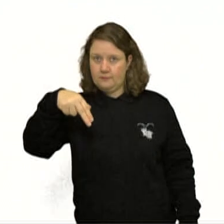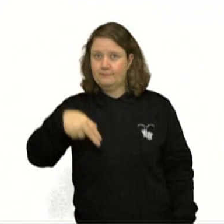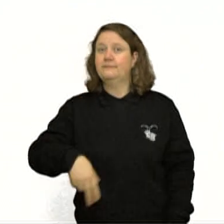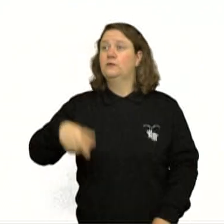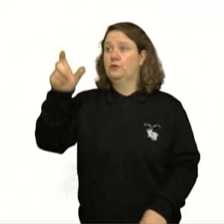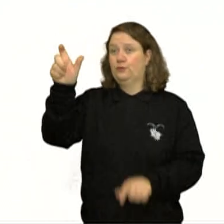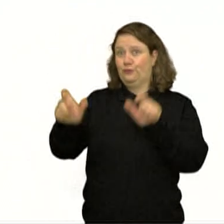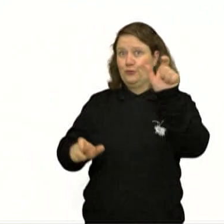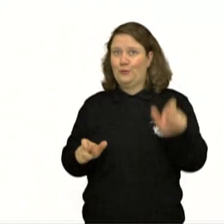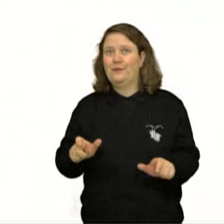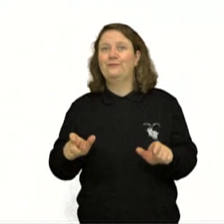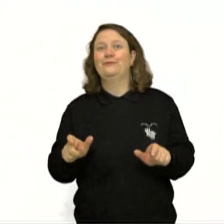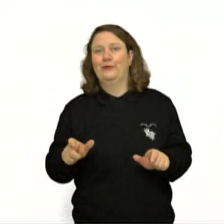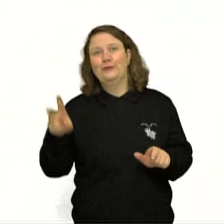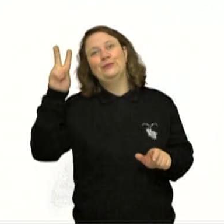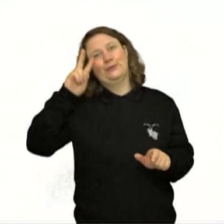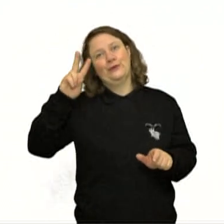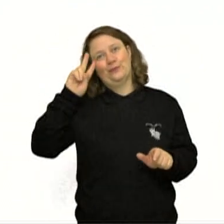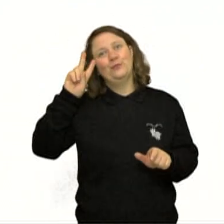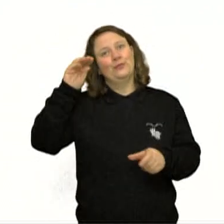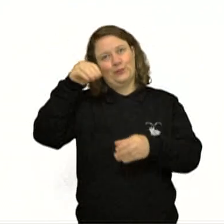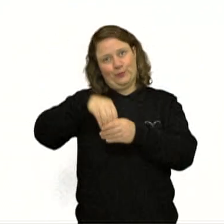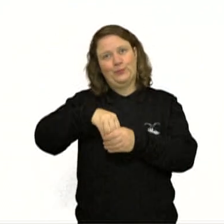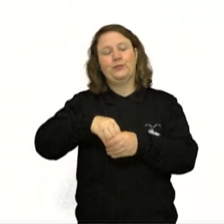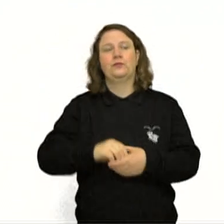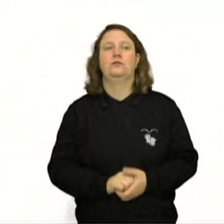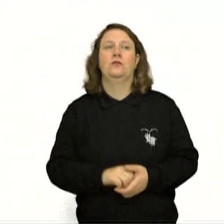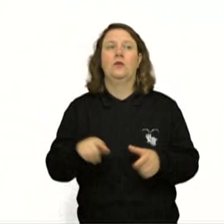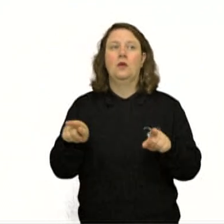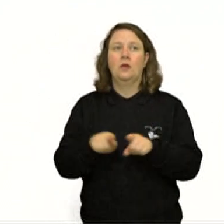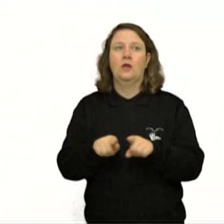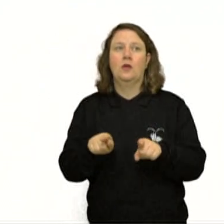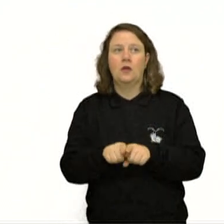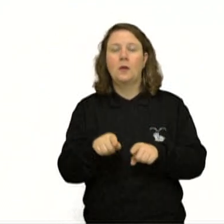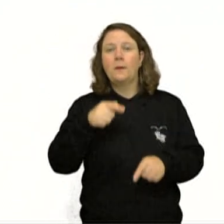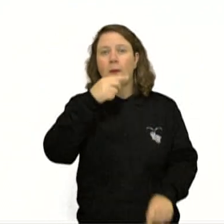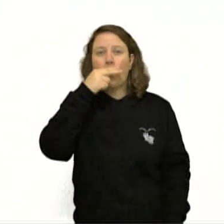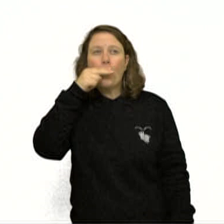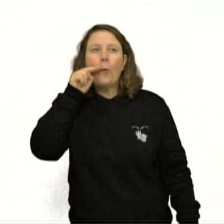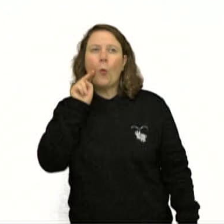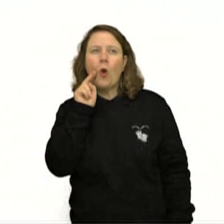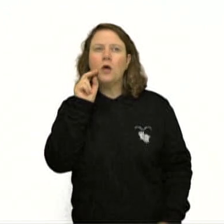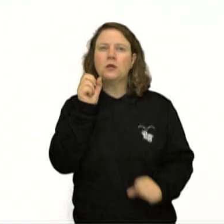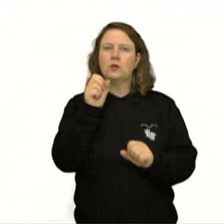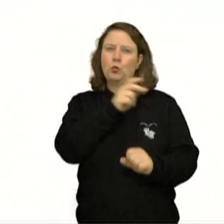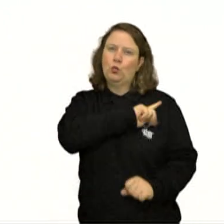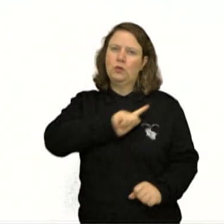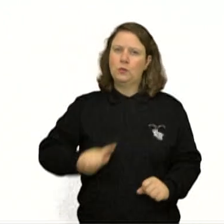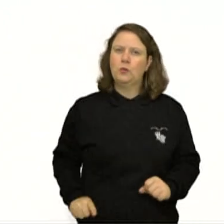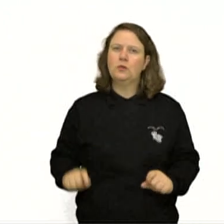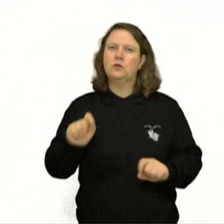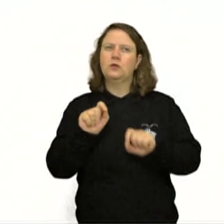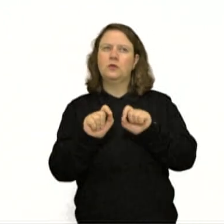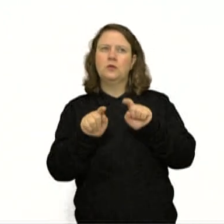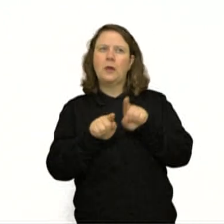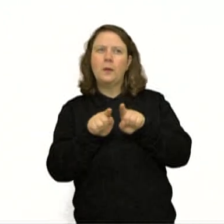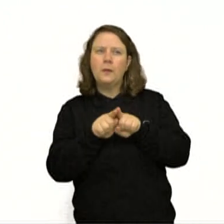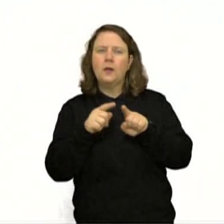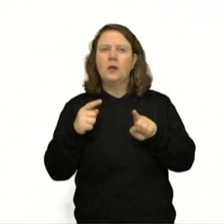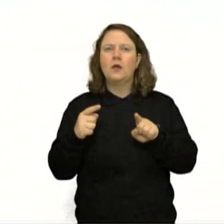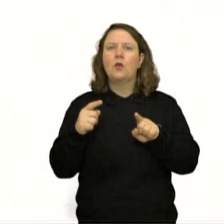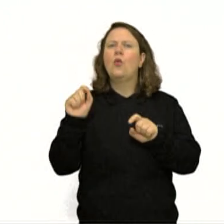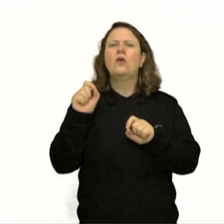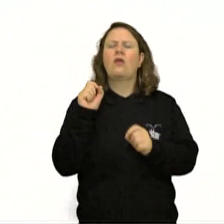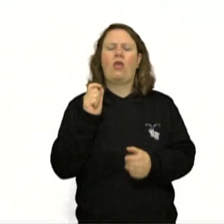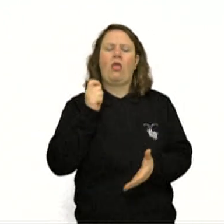Joseph Stalin governou a União Soviética entre 1924 e 1953. Foi um governo